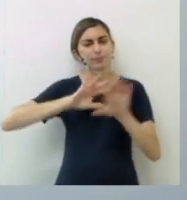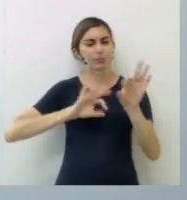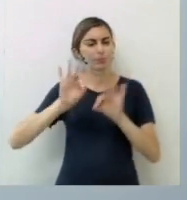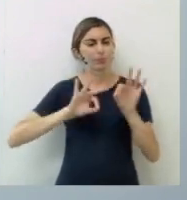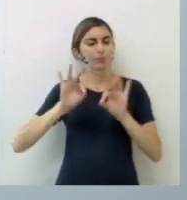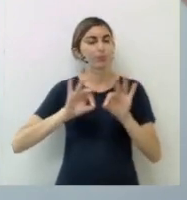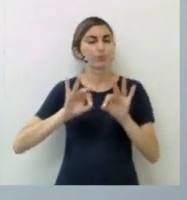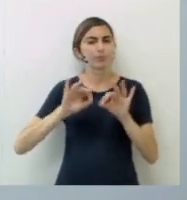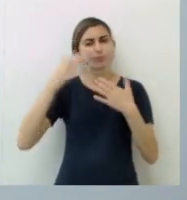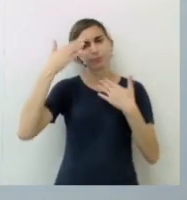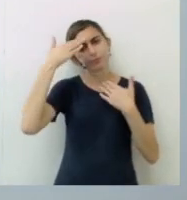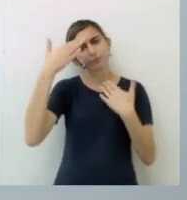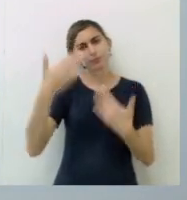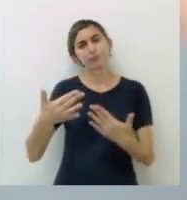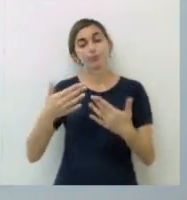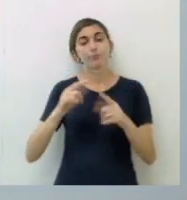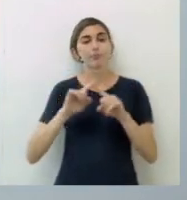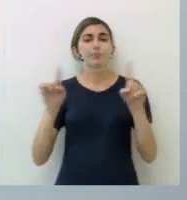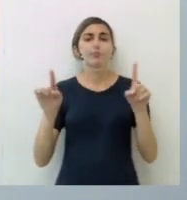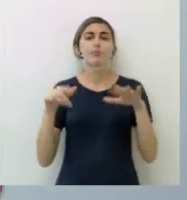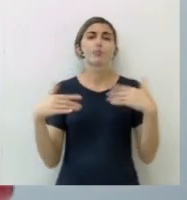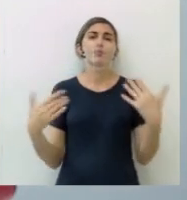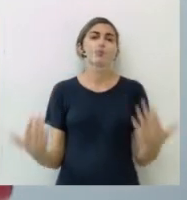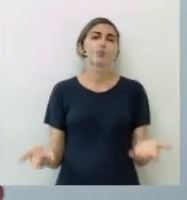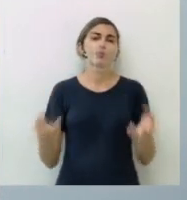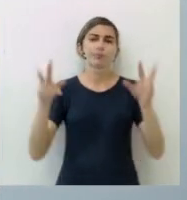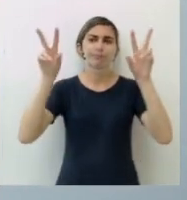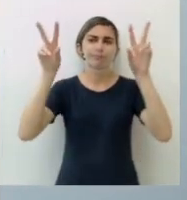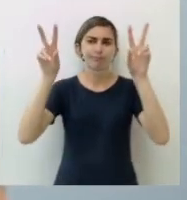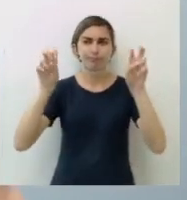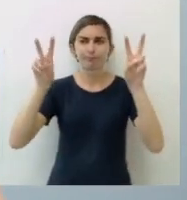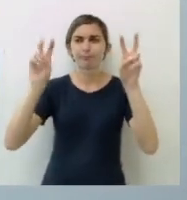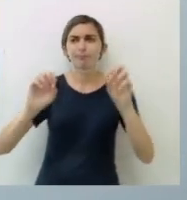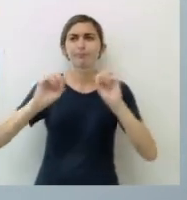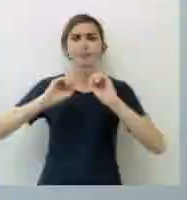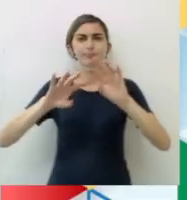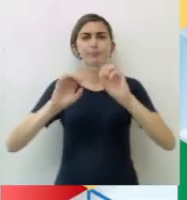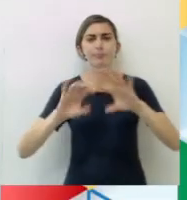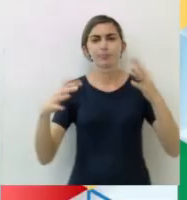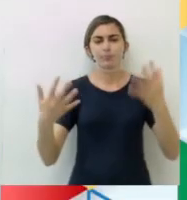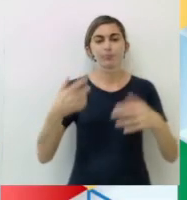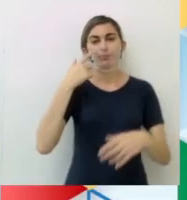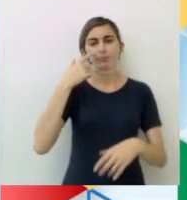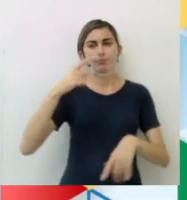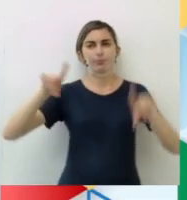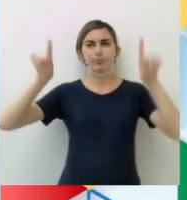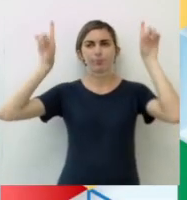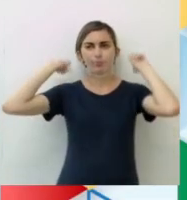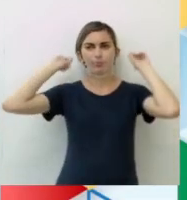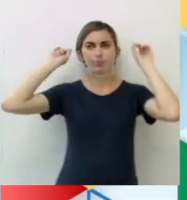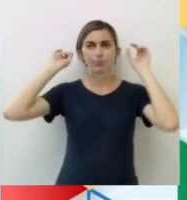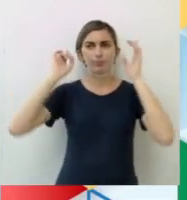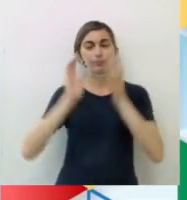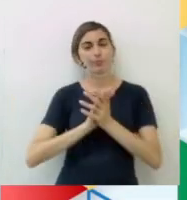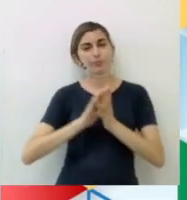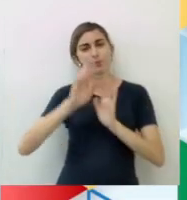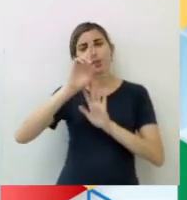Muito obrigado! Mas qual será o tema da aula de hoje? Na tela podemos